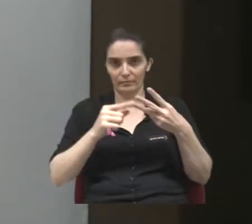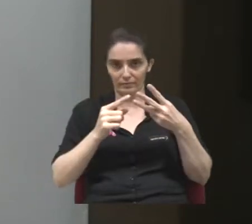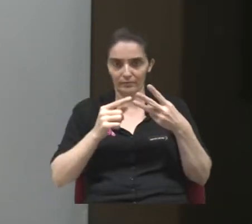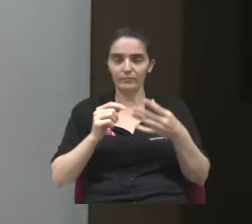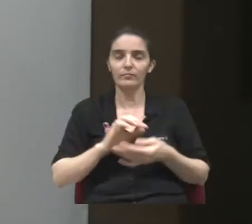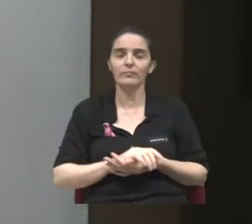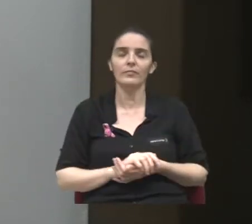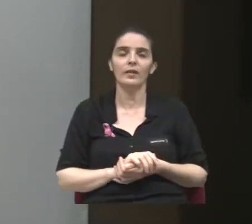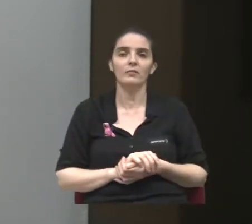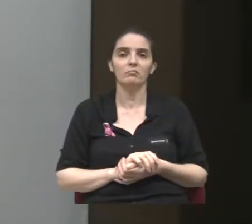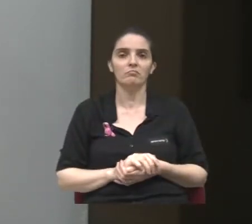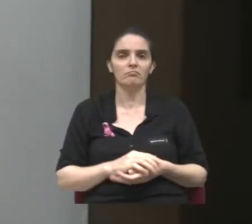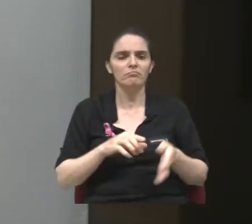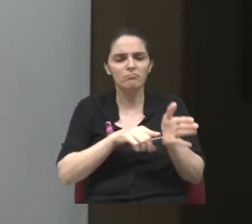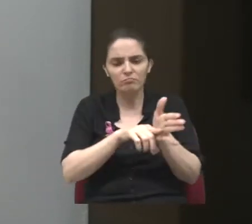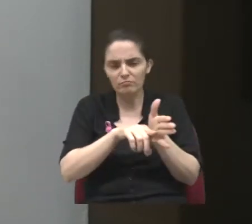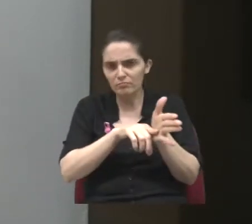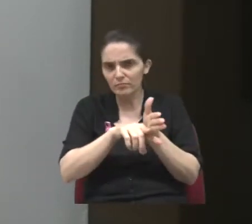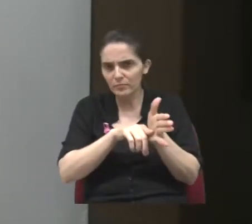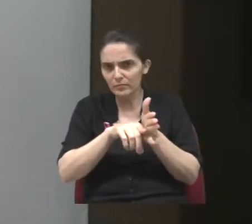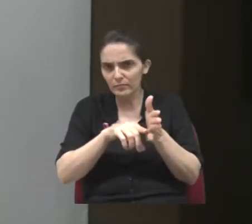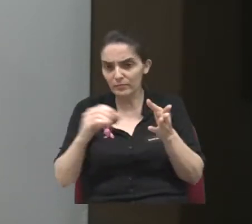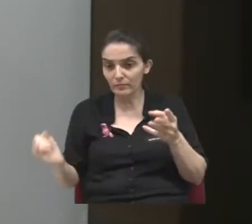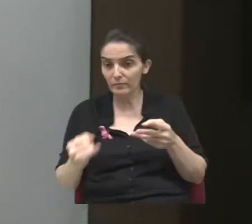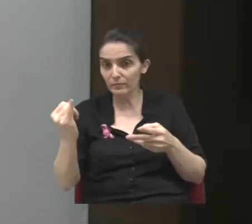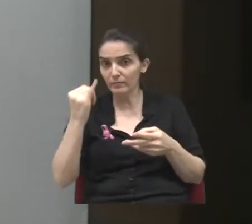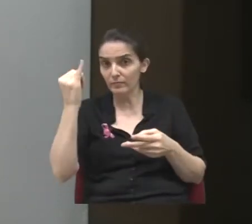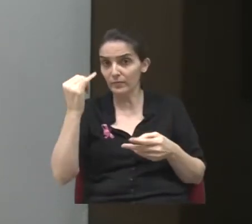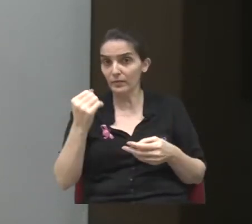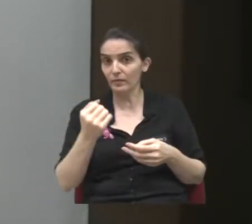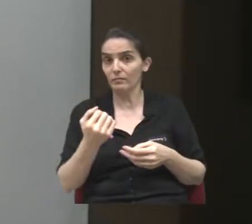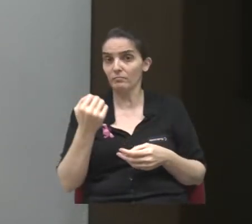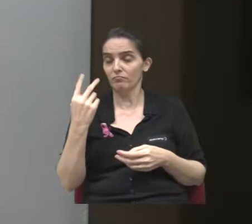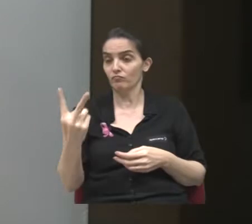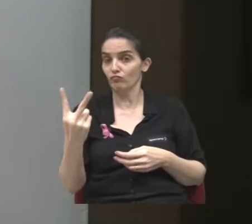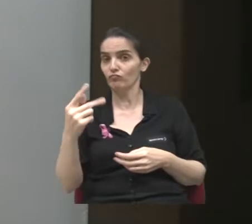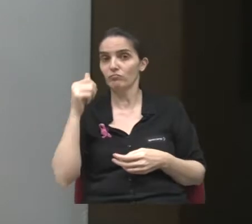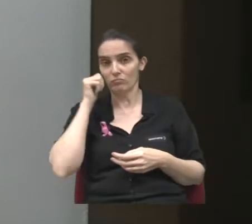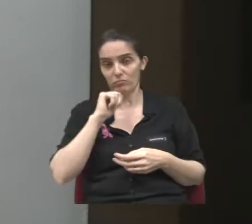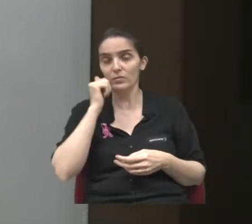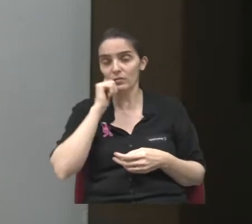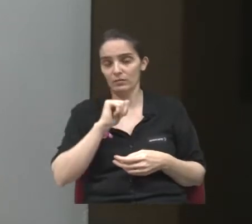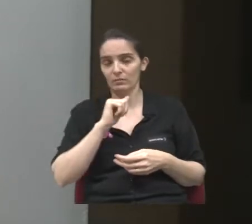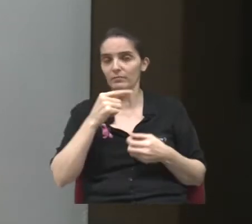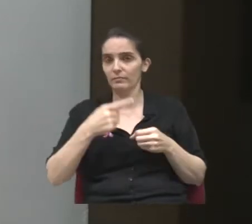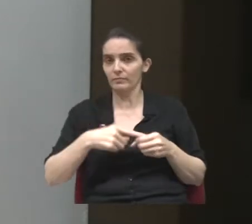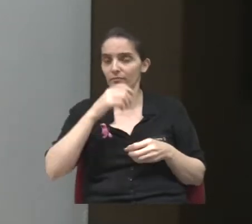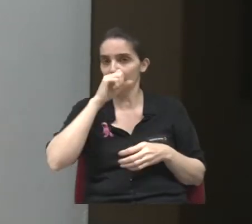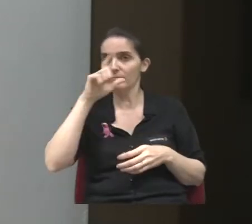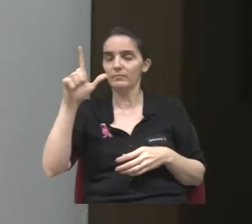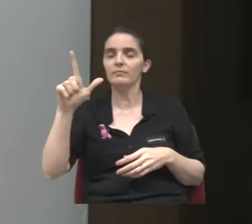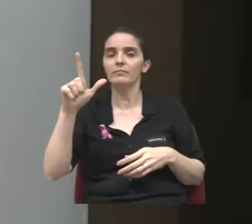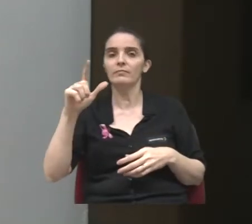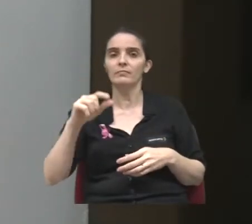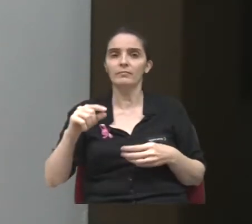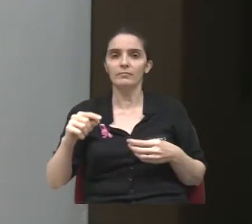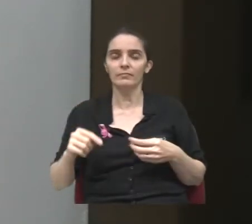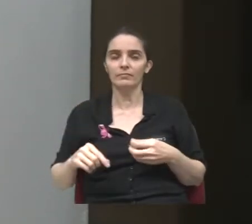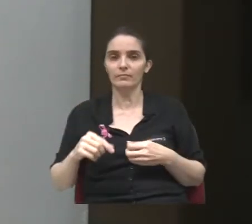importância dessas duas mulheres em nosso município. Da vereadora Minerva,